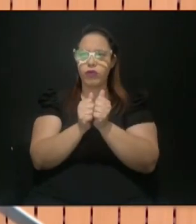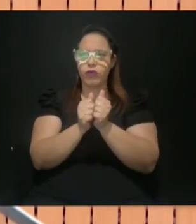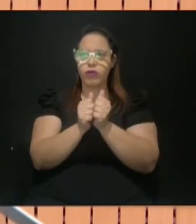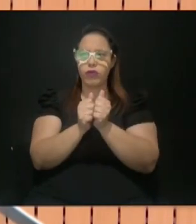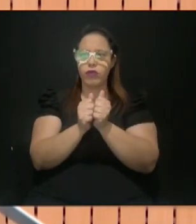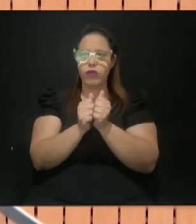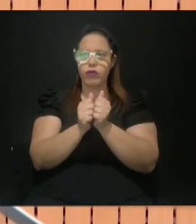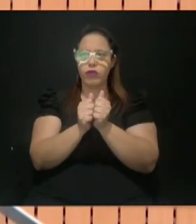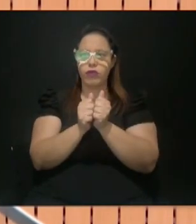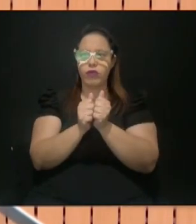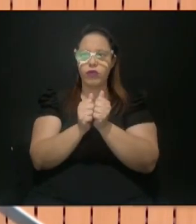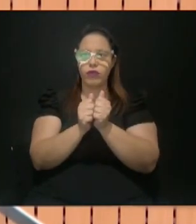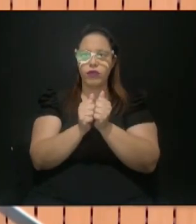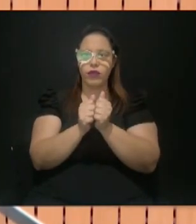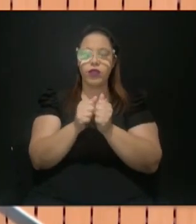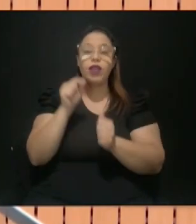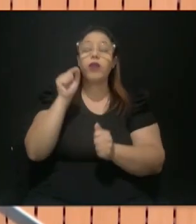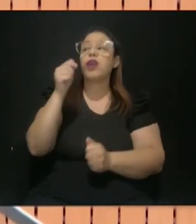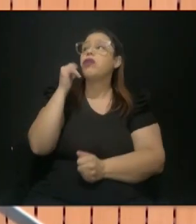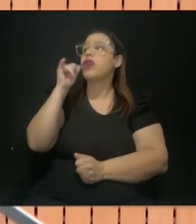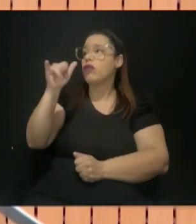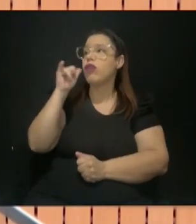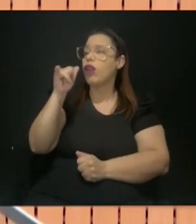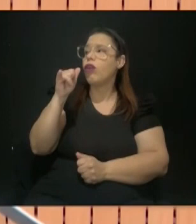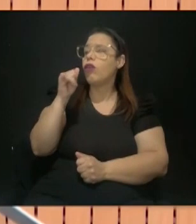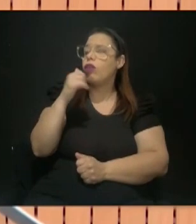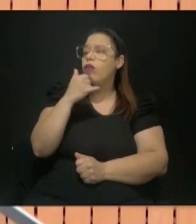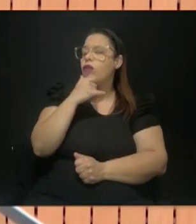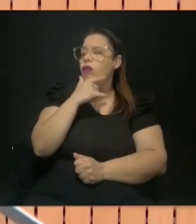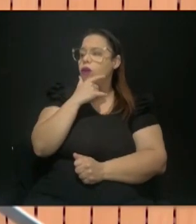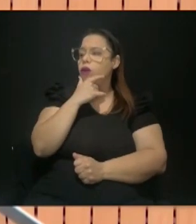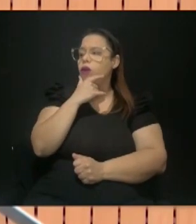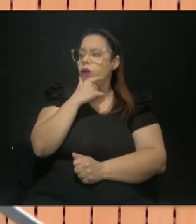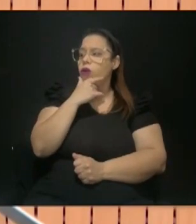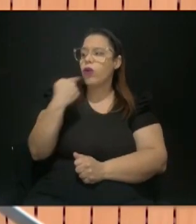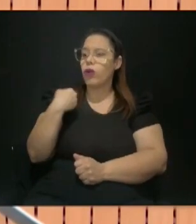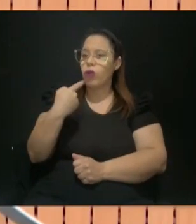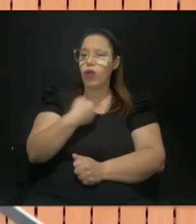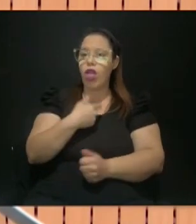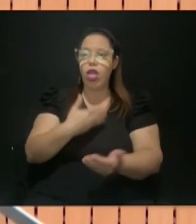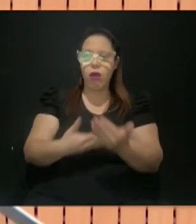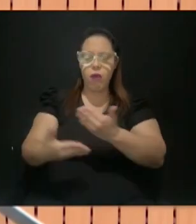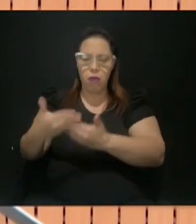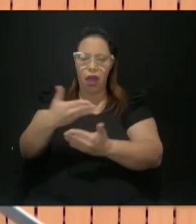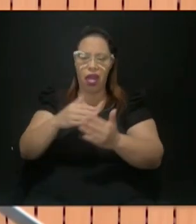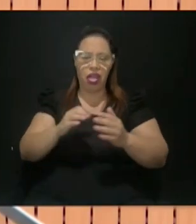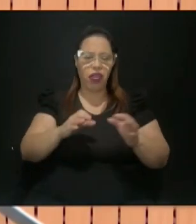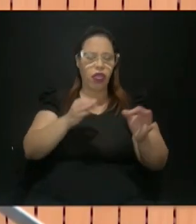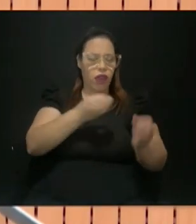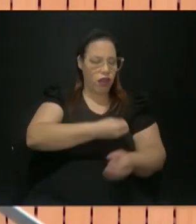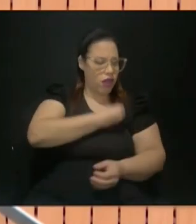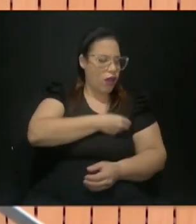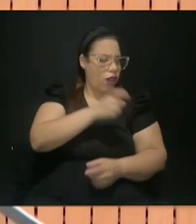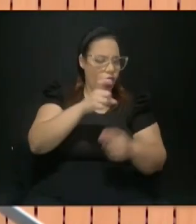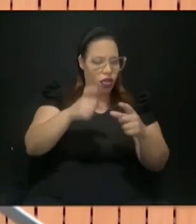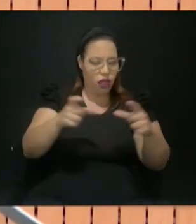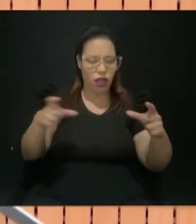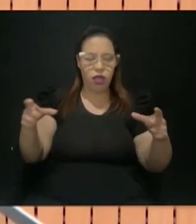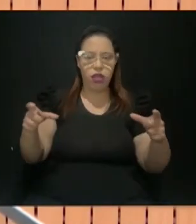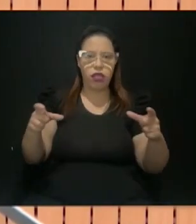que você falou, né? A gente passa na vida das pessoas e a gente tem o poder